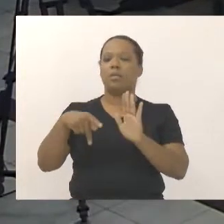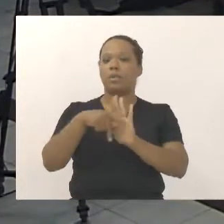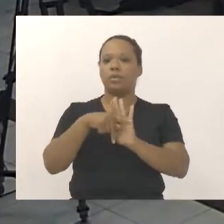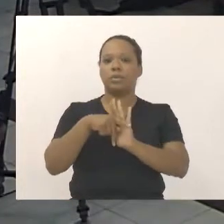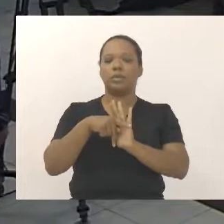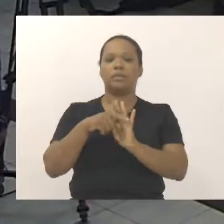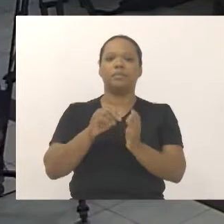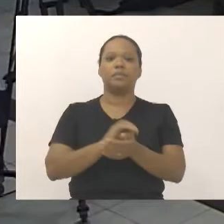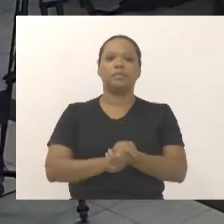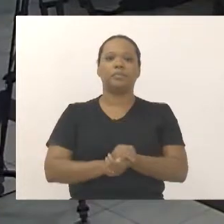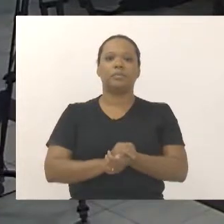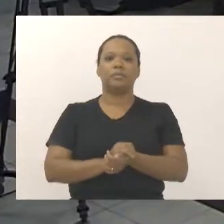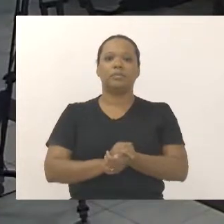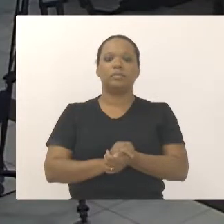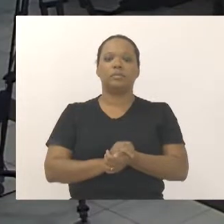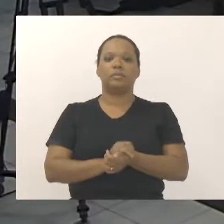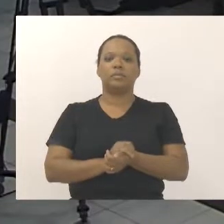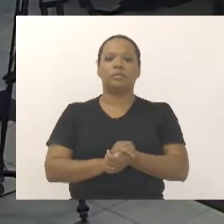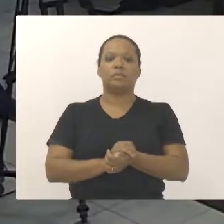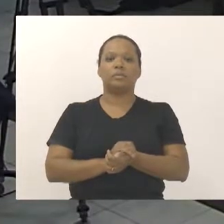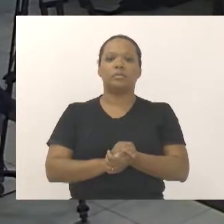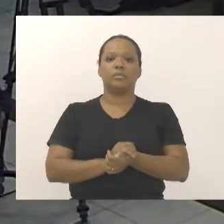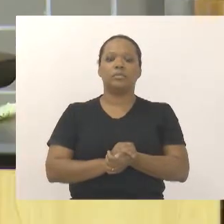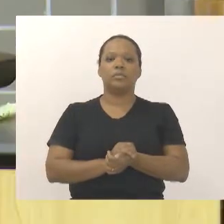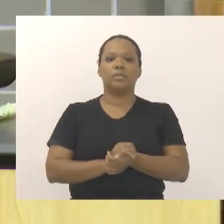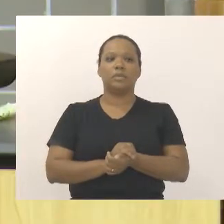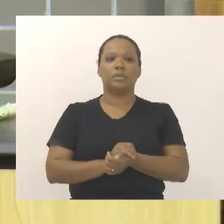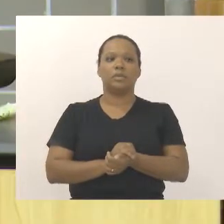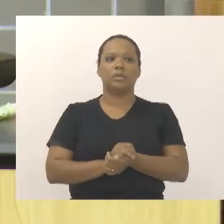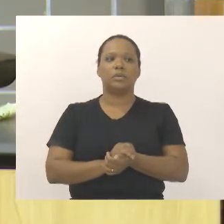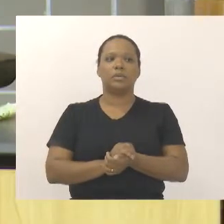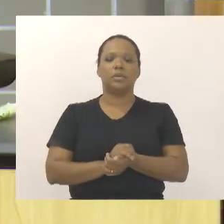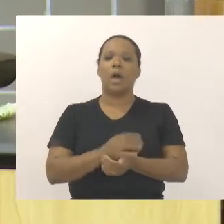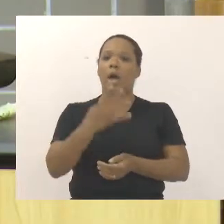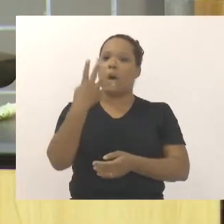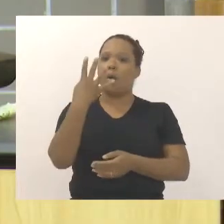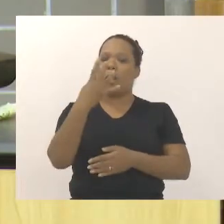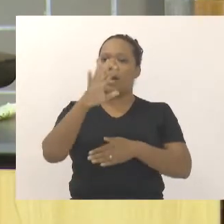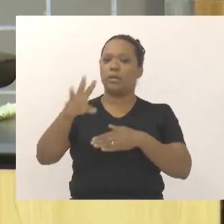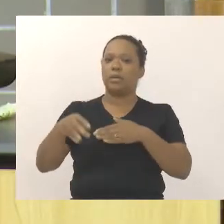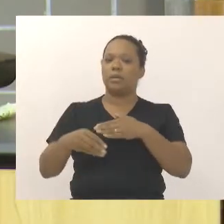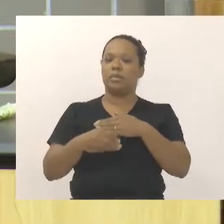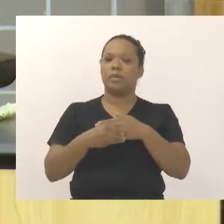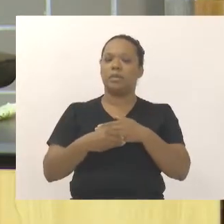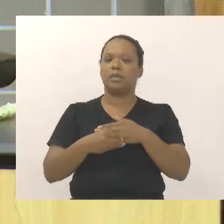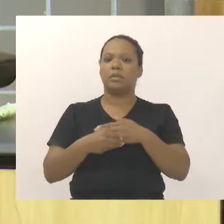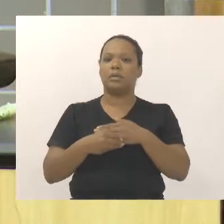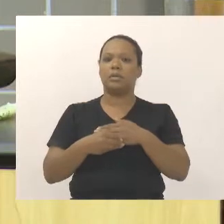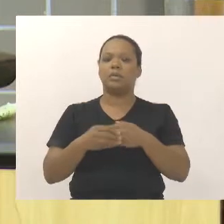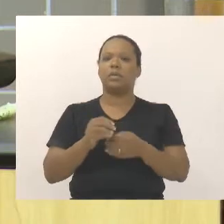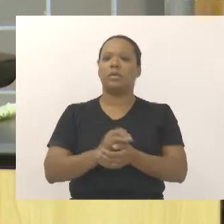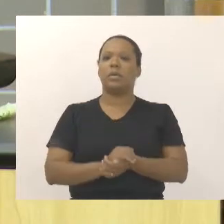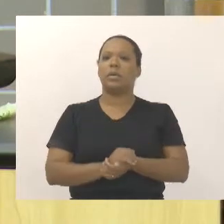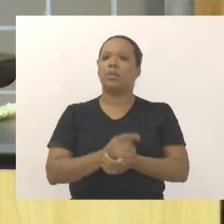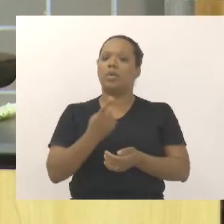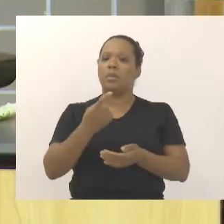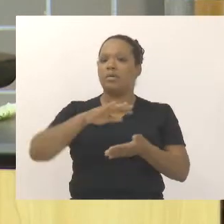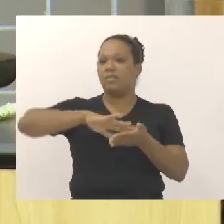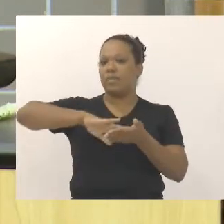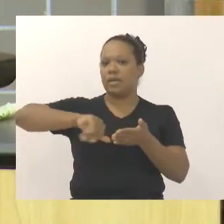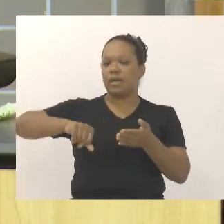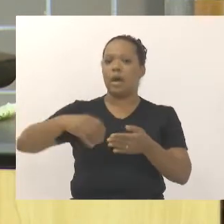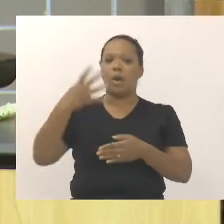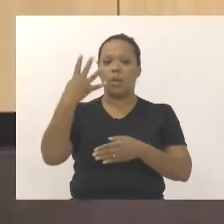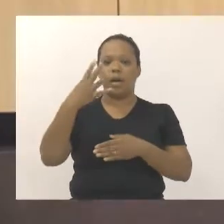regimental. Senhor presidente, temos 4 emendas. Uma foi retirada pela autora. Temos